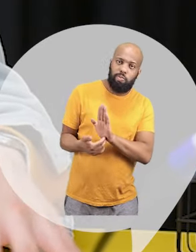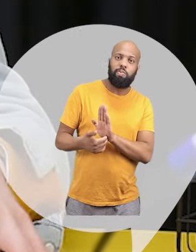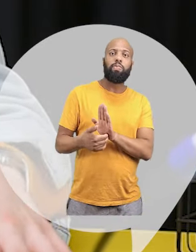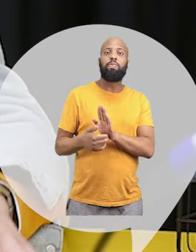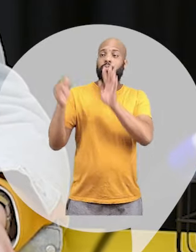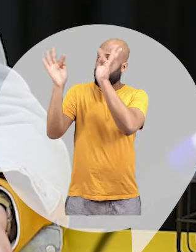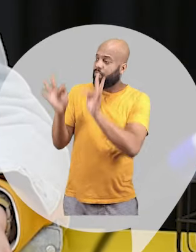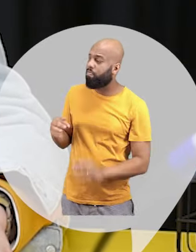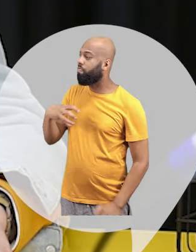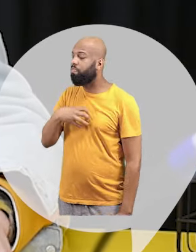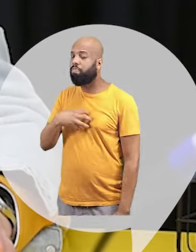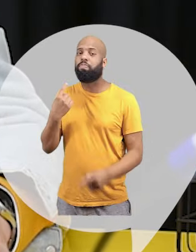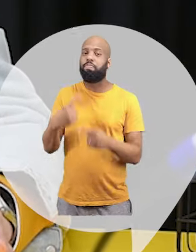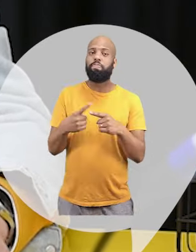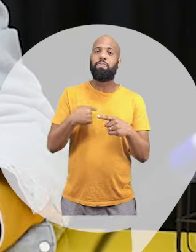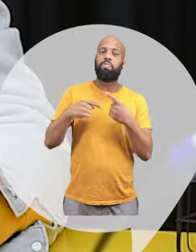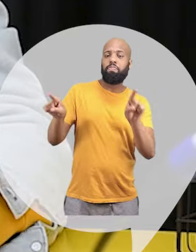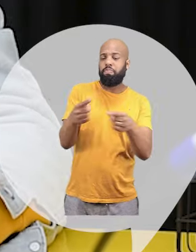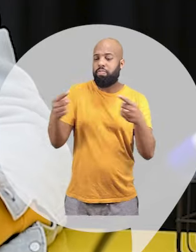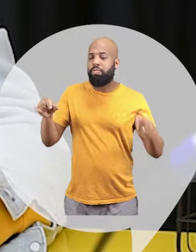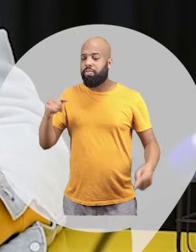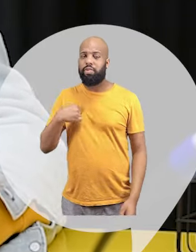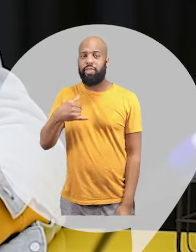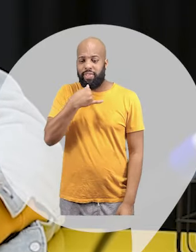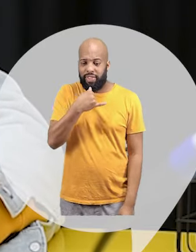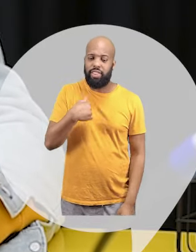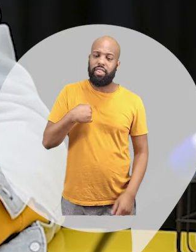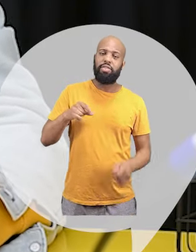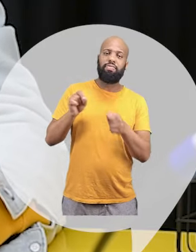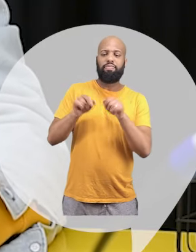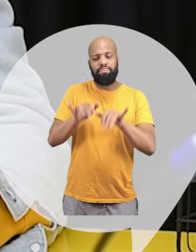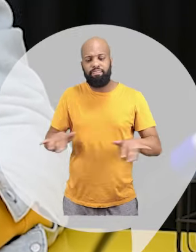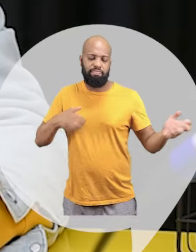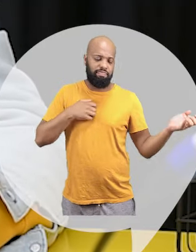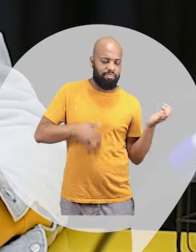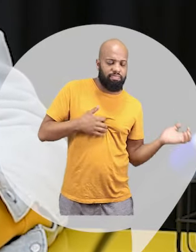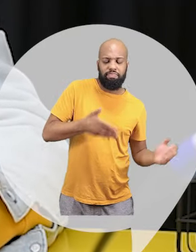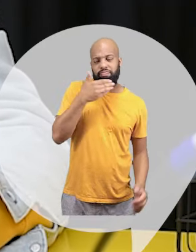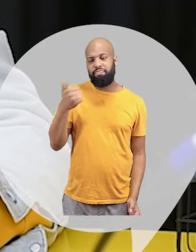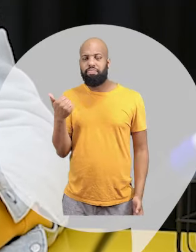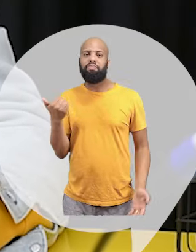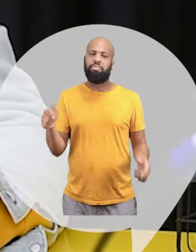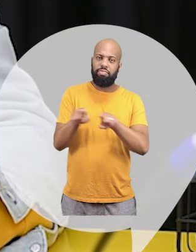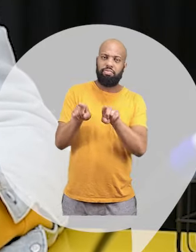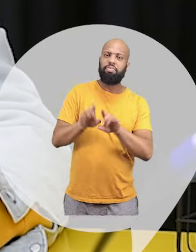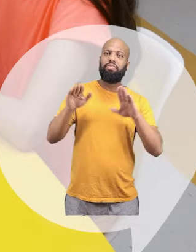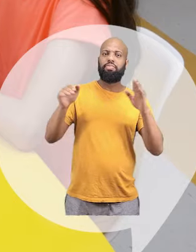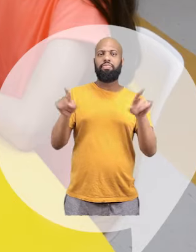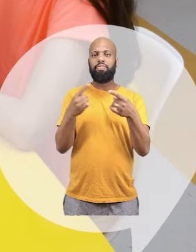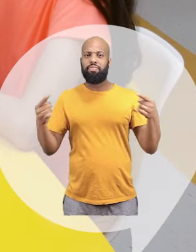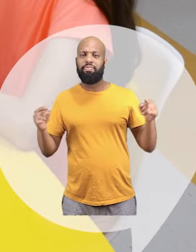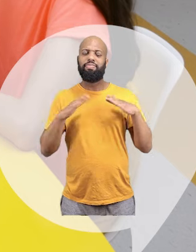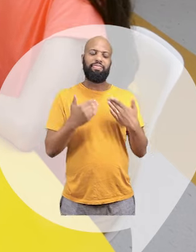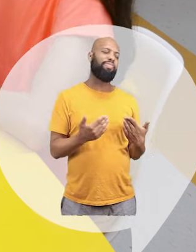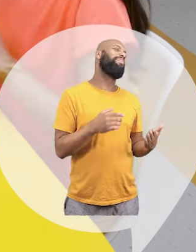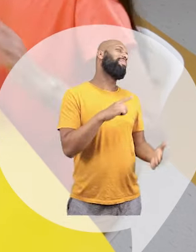os momentos em que eu estava feliz e ficava tocando música quando eu tô triste eu tocava música melhor tem toda essa raiva assim